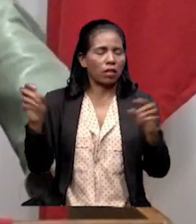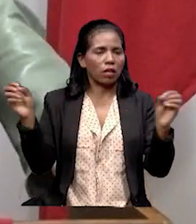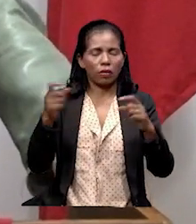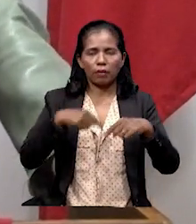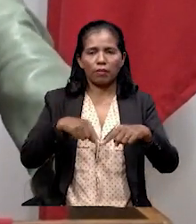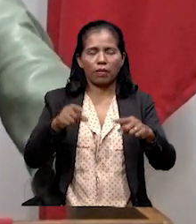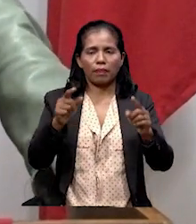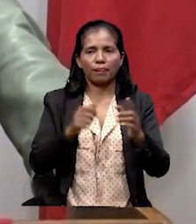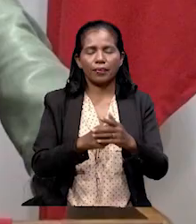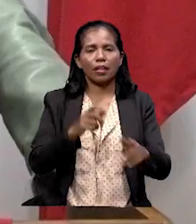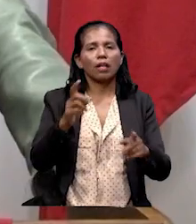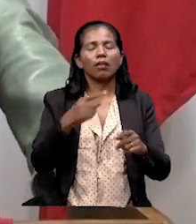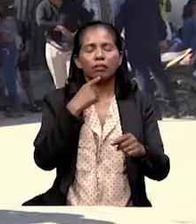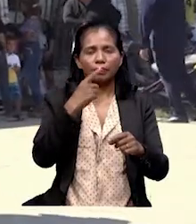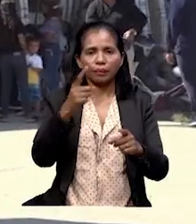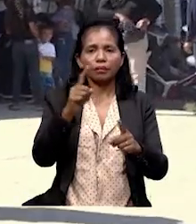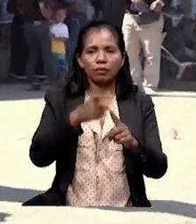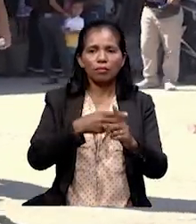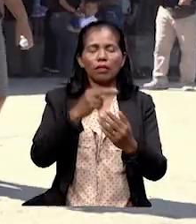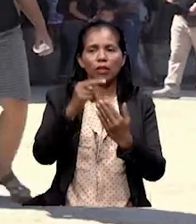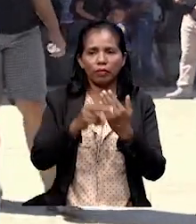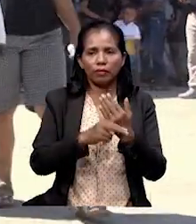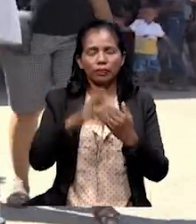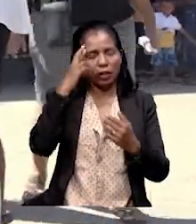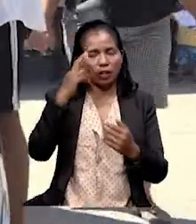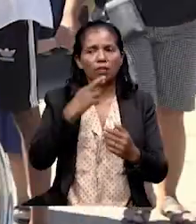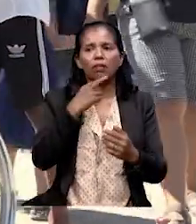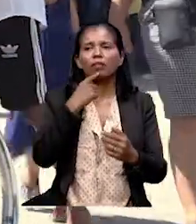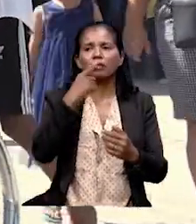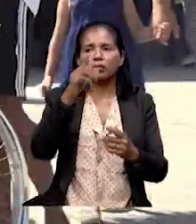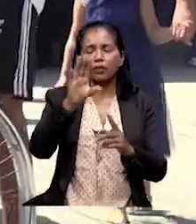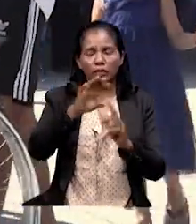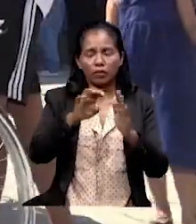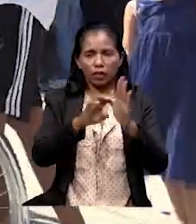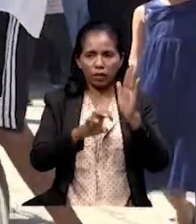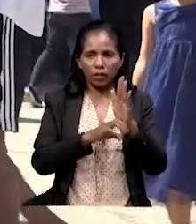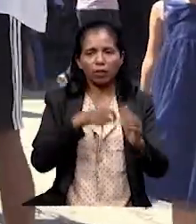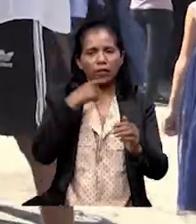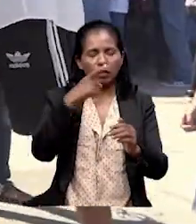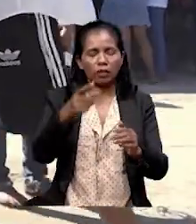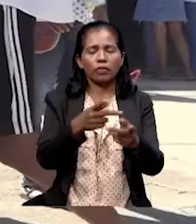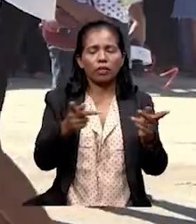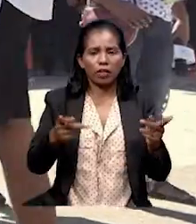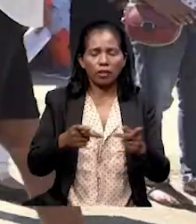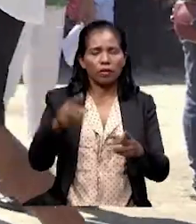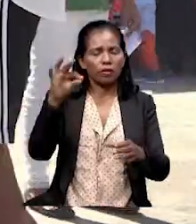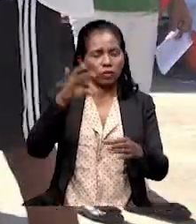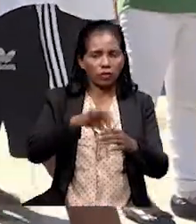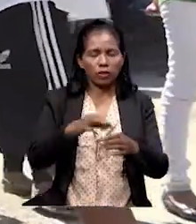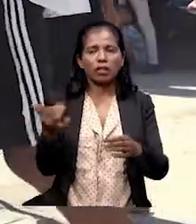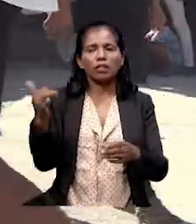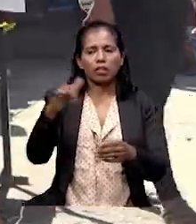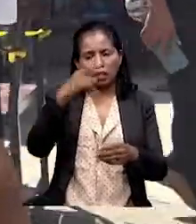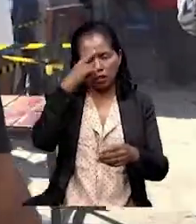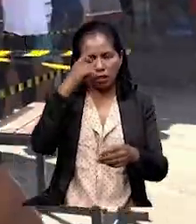tempestade ruma da saída né fula novembro. José Ramos Horta afirma se festar mos preocupa lili o fato em votação paralelo.